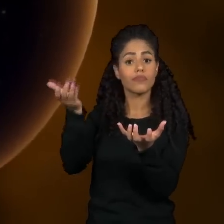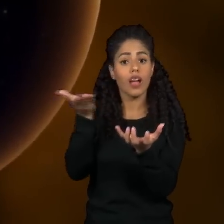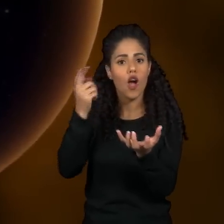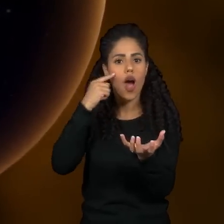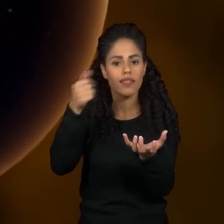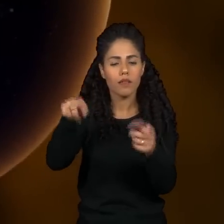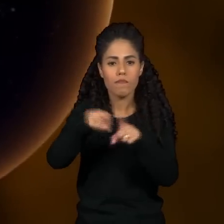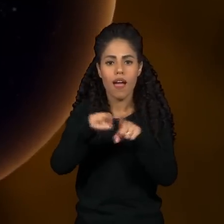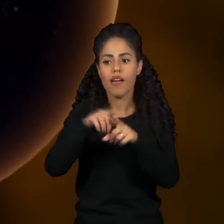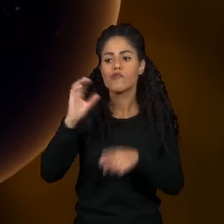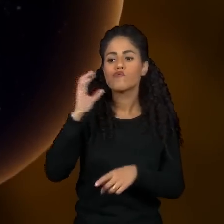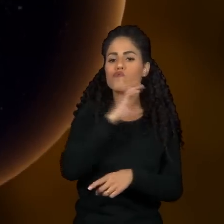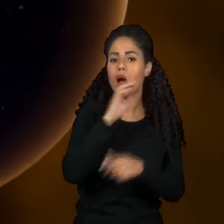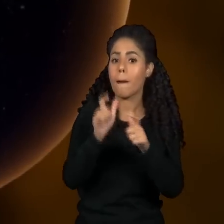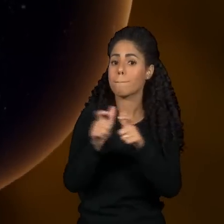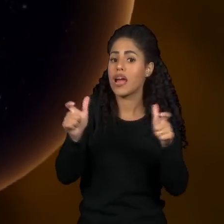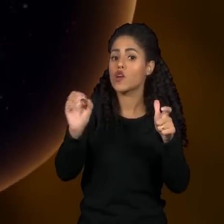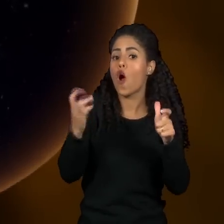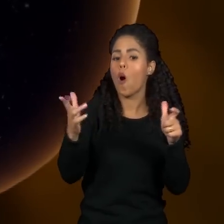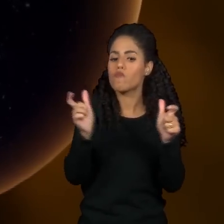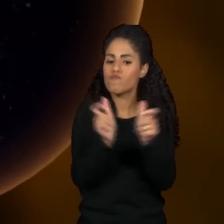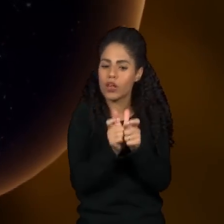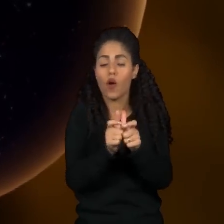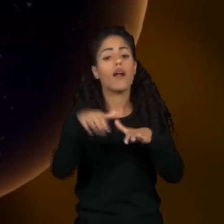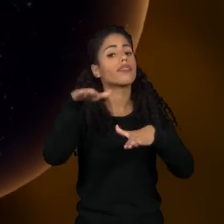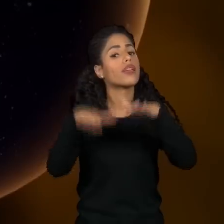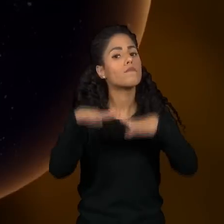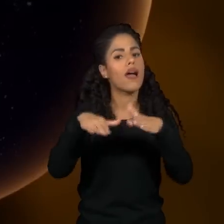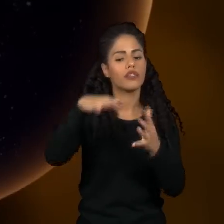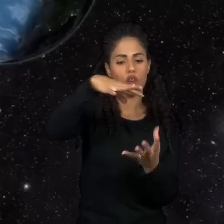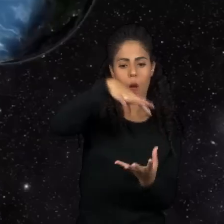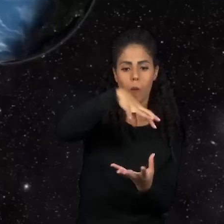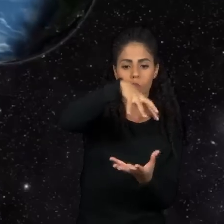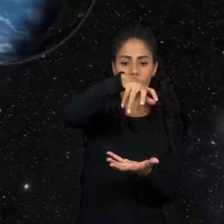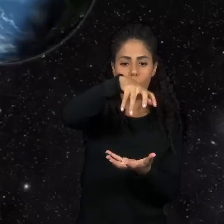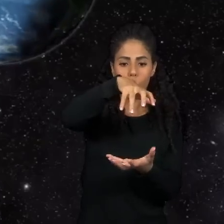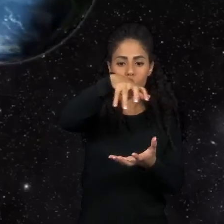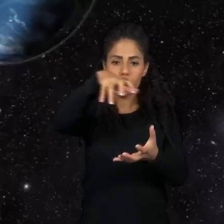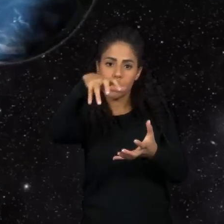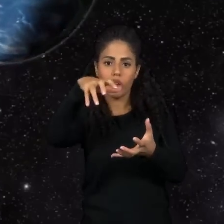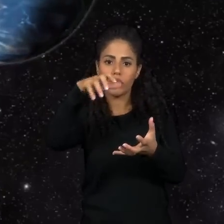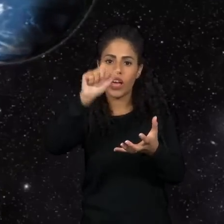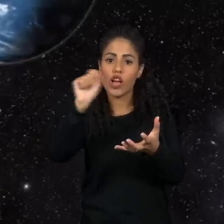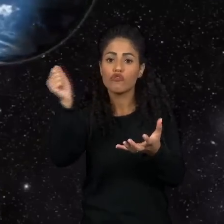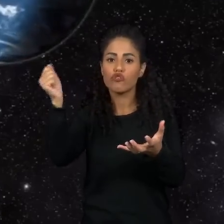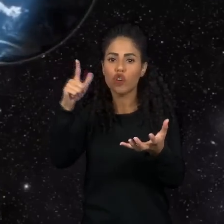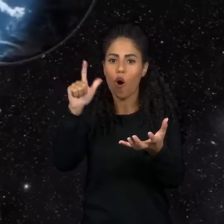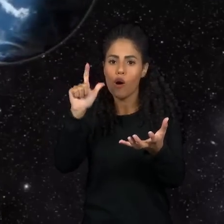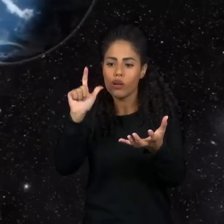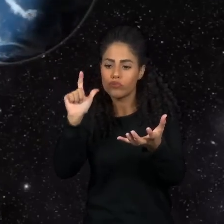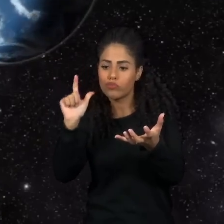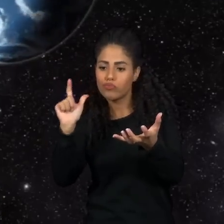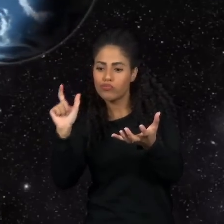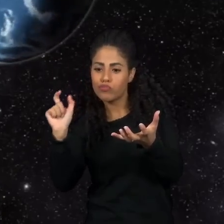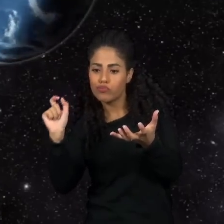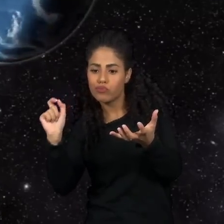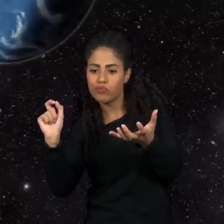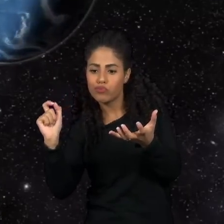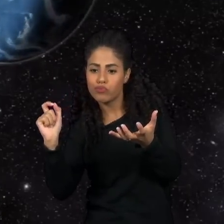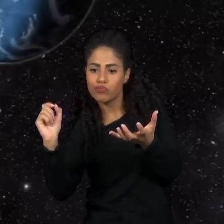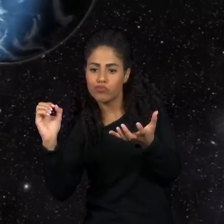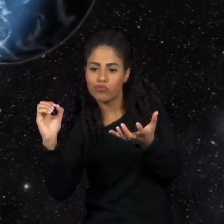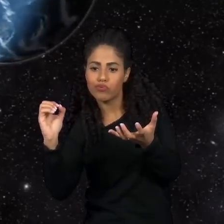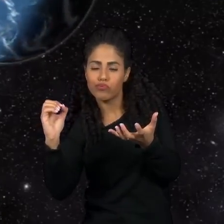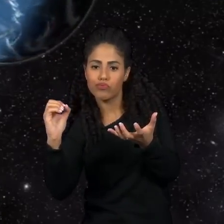verão é maior ou menor conforme a inclinação. Ao diminuir, teria enfraquecido a atividade das